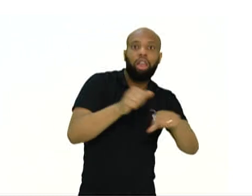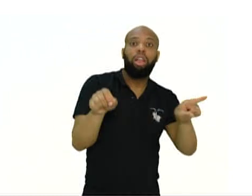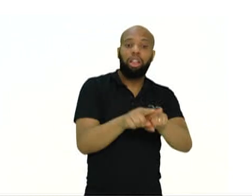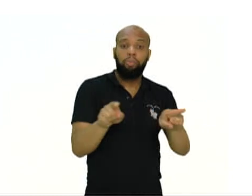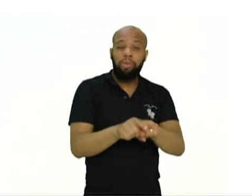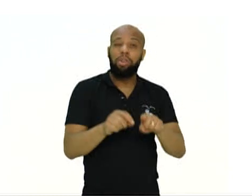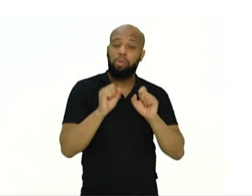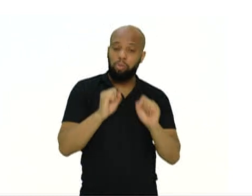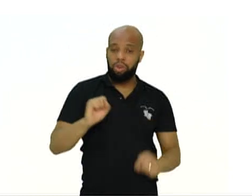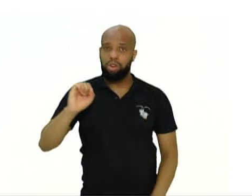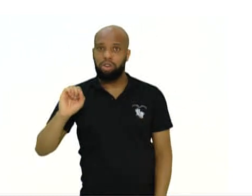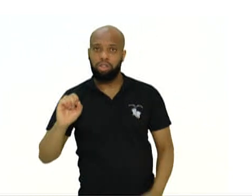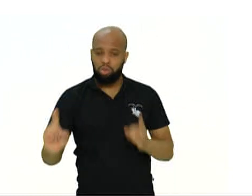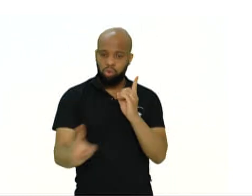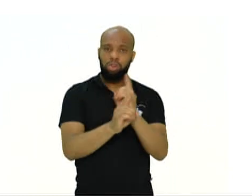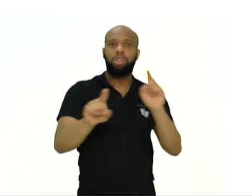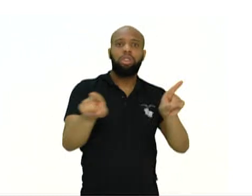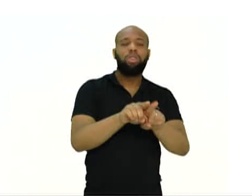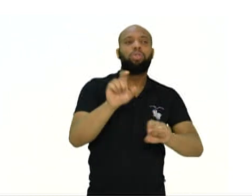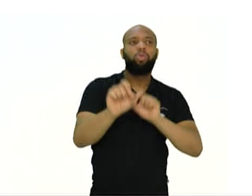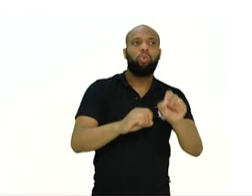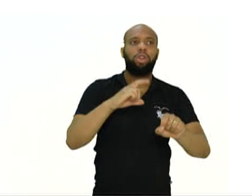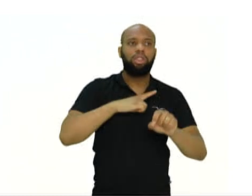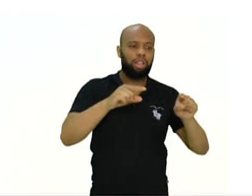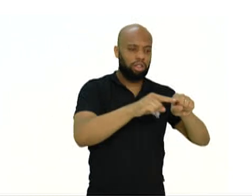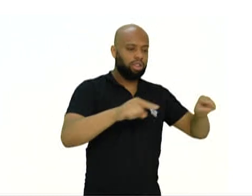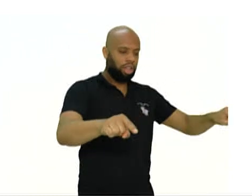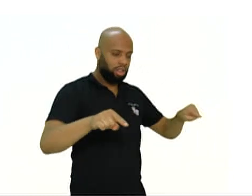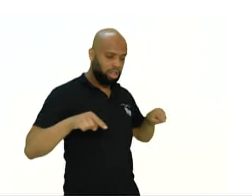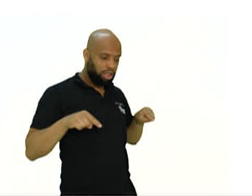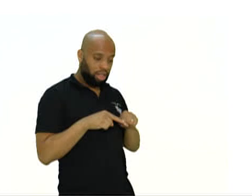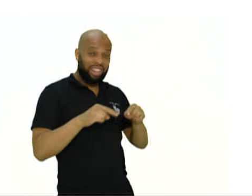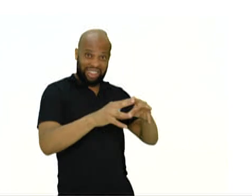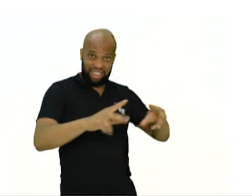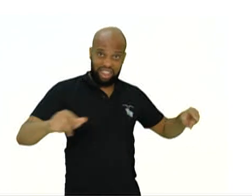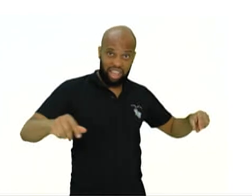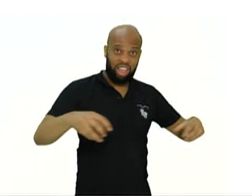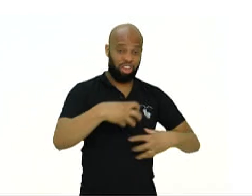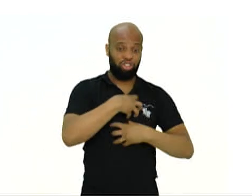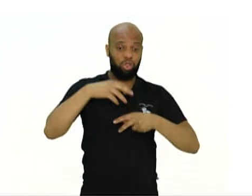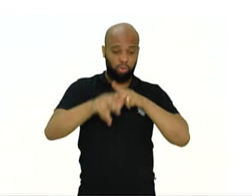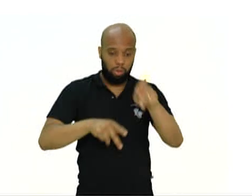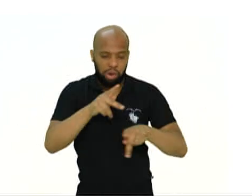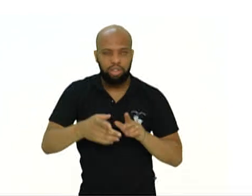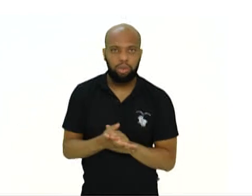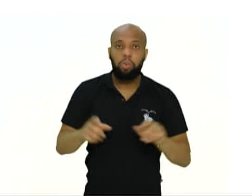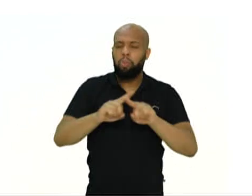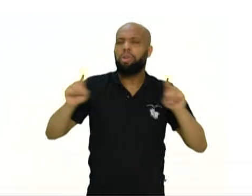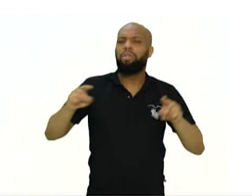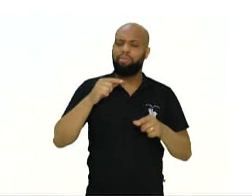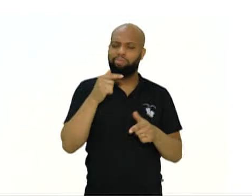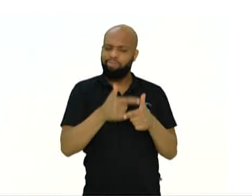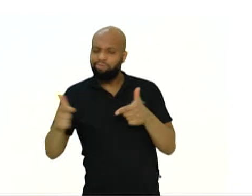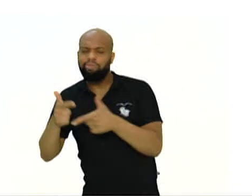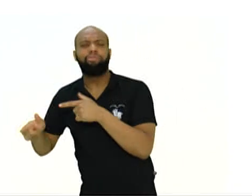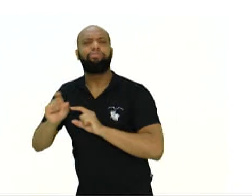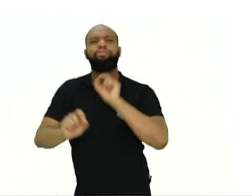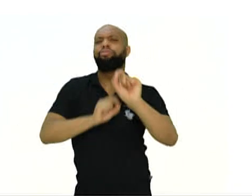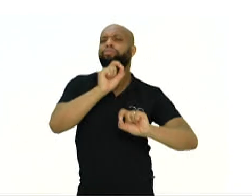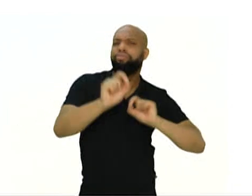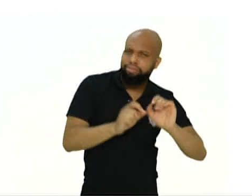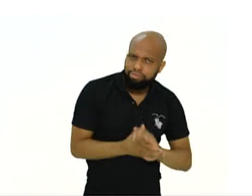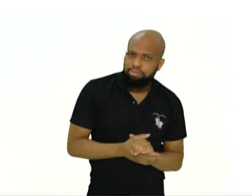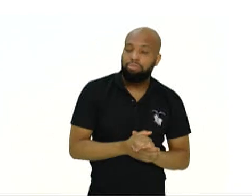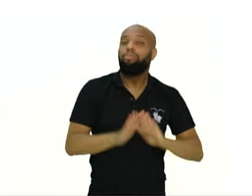encontrarmos na cidade a questão dos loteamentos populares, né? E o problema desses loteamentos é